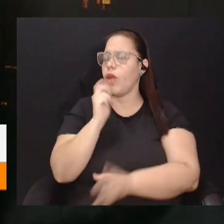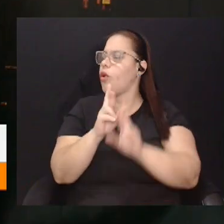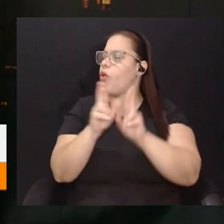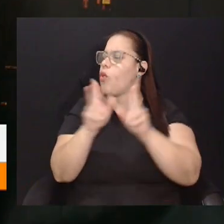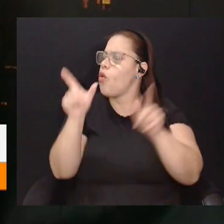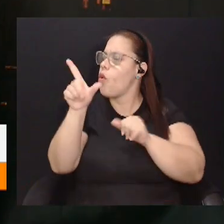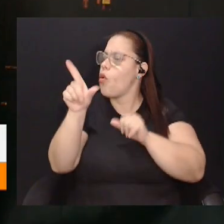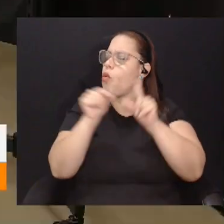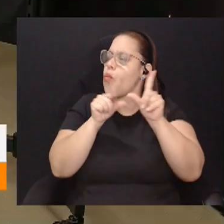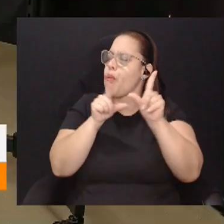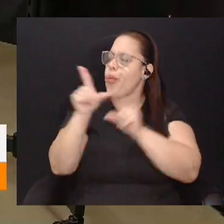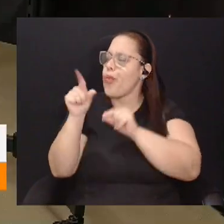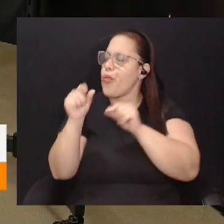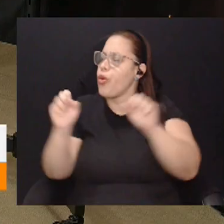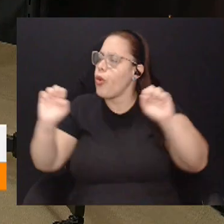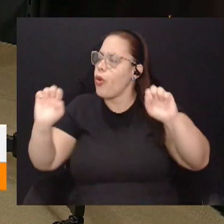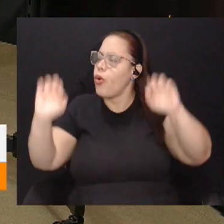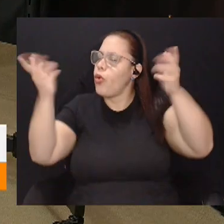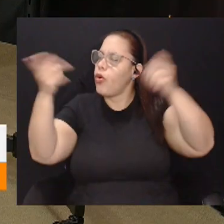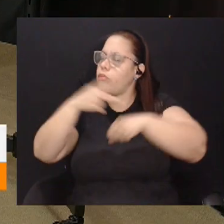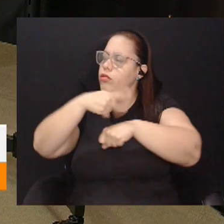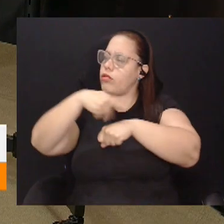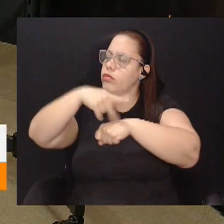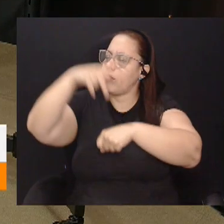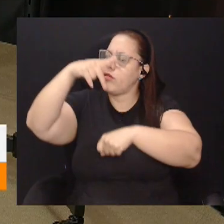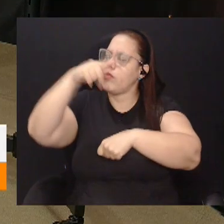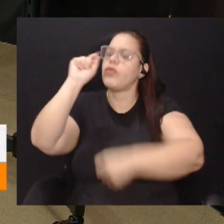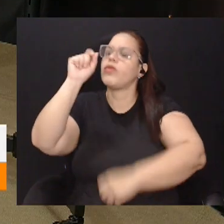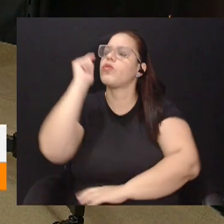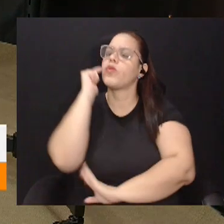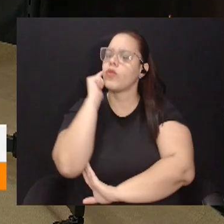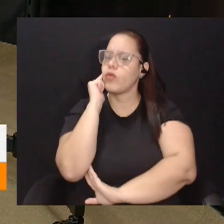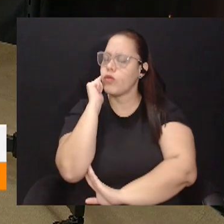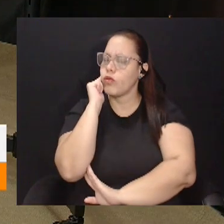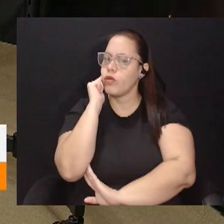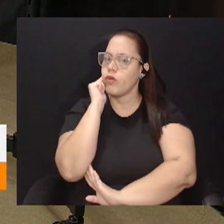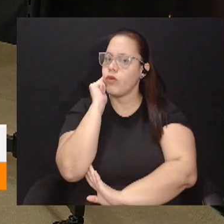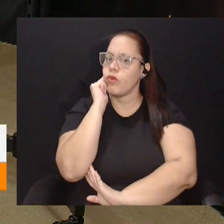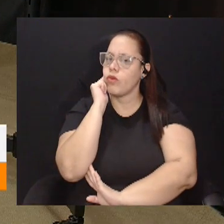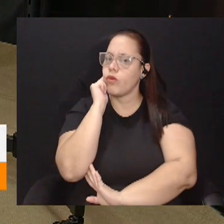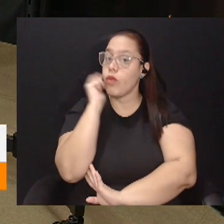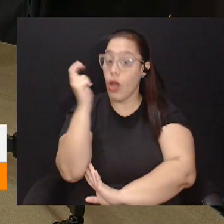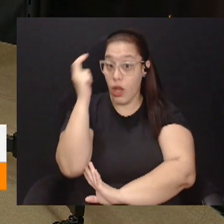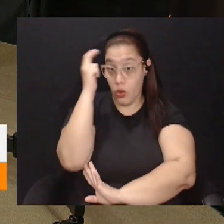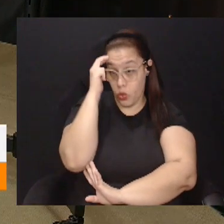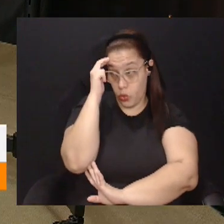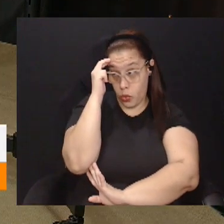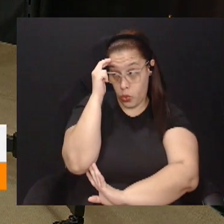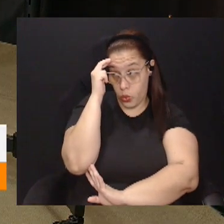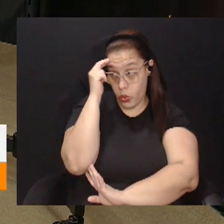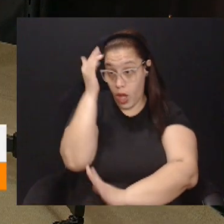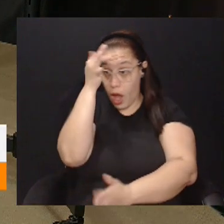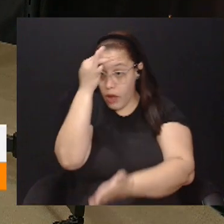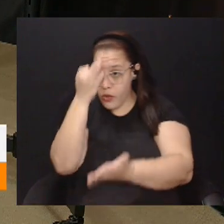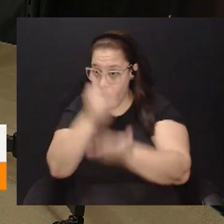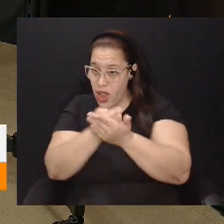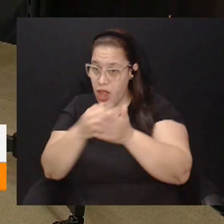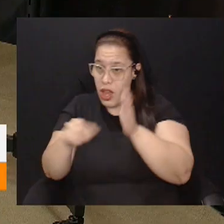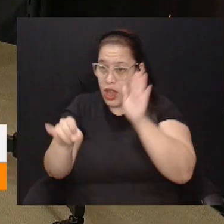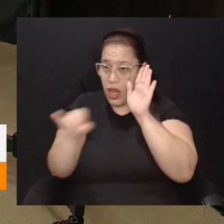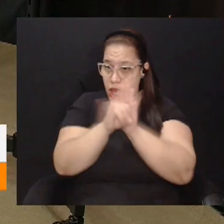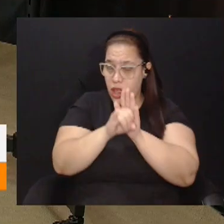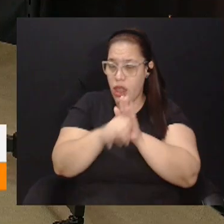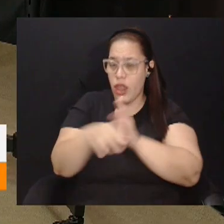de celebrar a Páscoa. E o que isso traz em relação à cultura, à fé, à identidade dos povos?